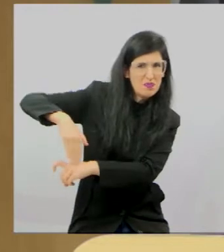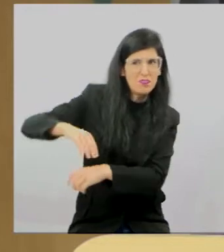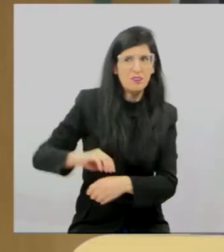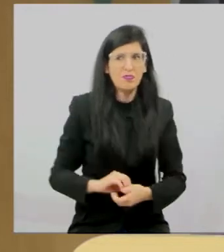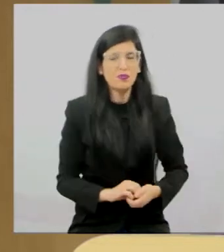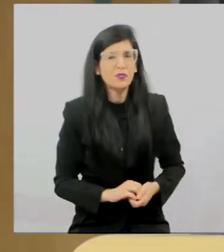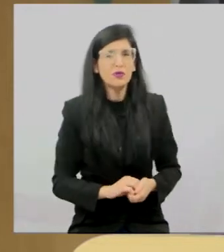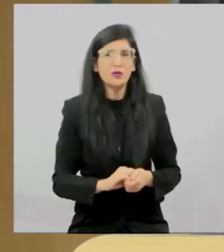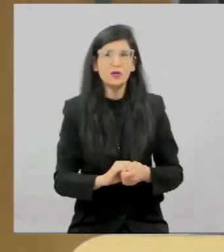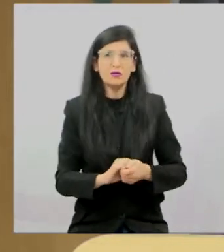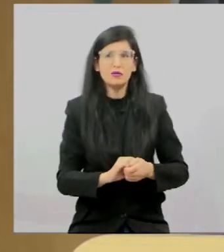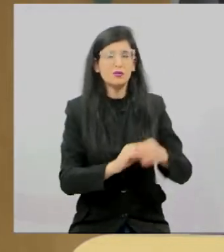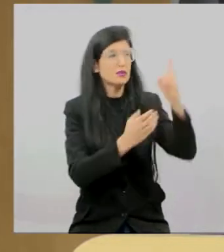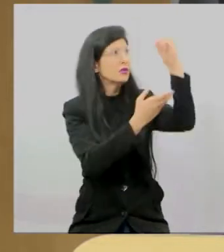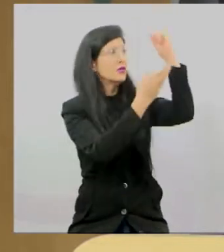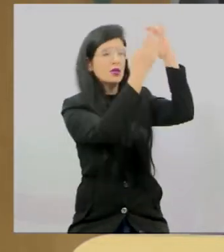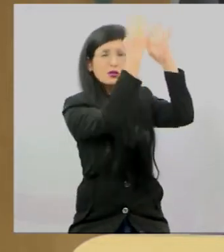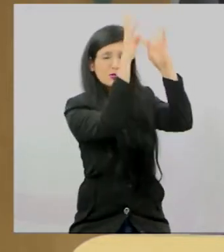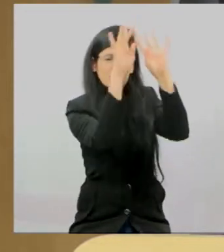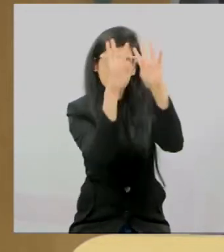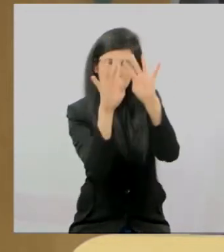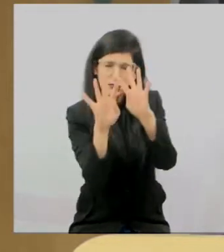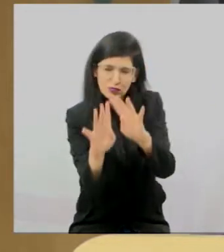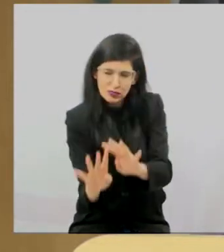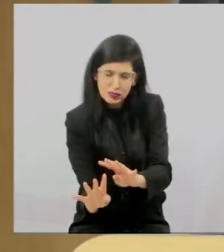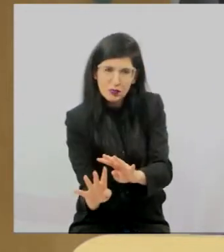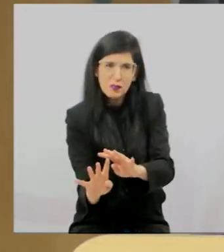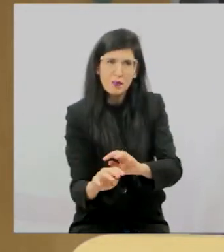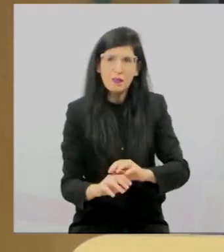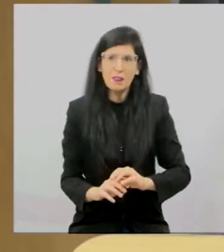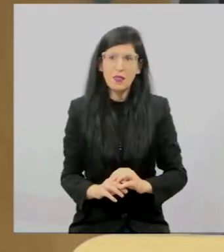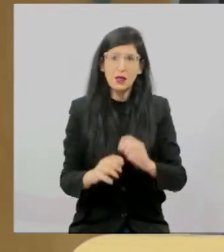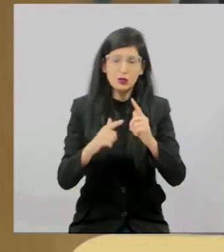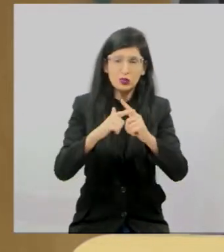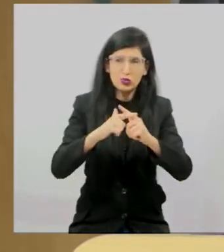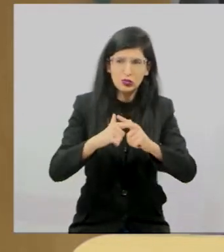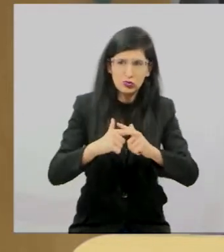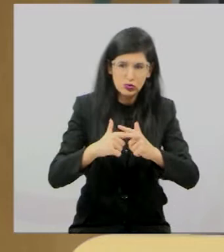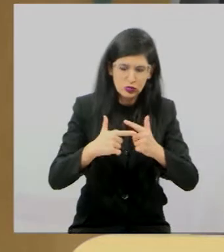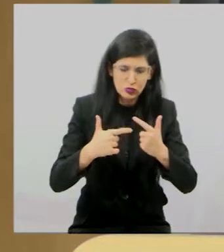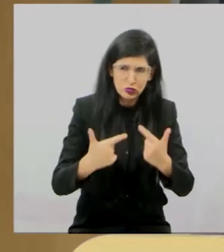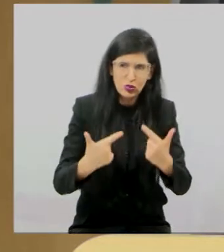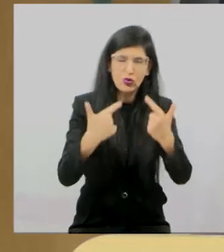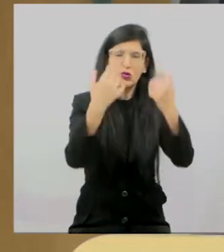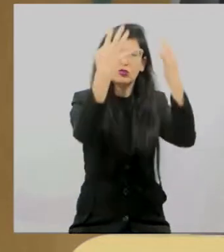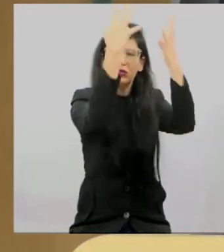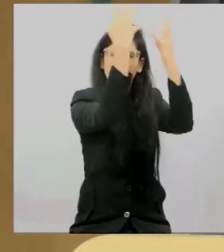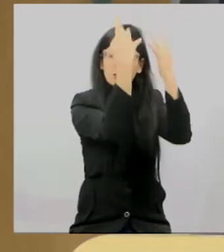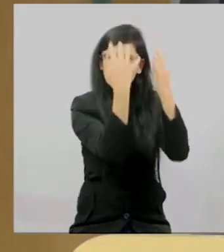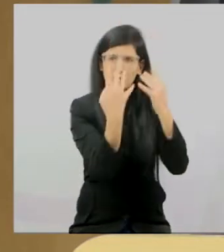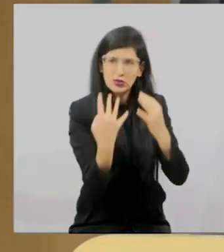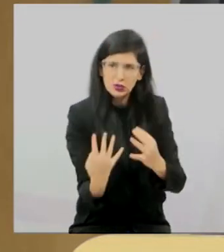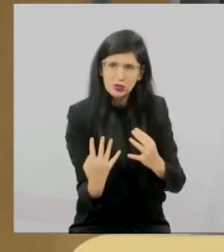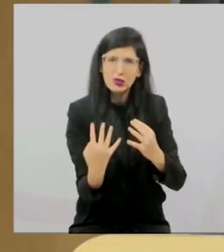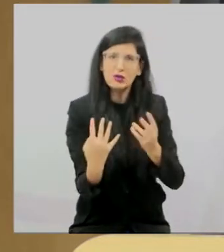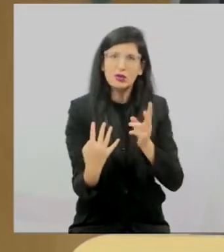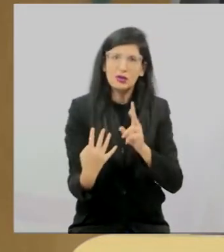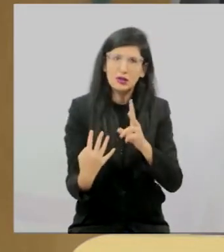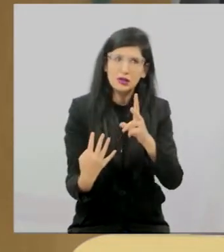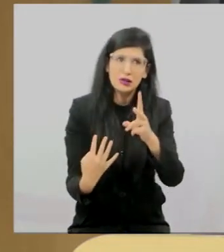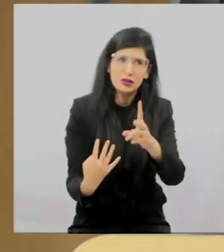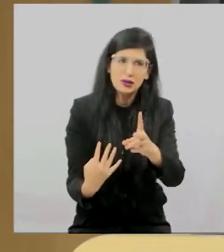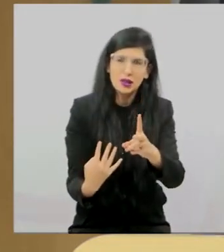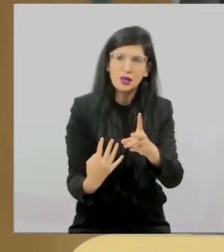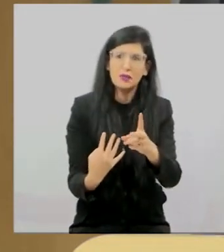de misericórdia, quem enche a tua boca de bens, de sorte que a tua mocidade se renova como